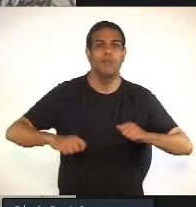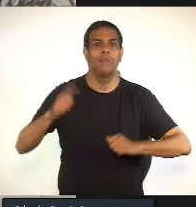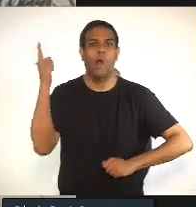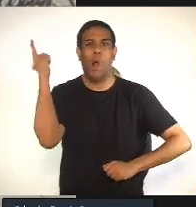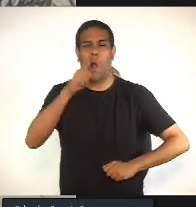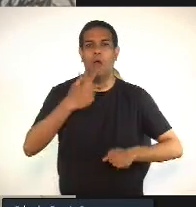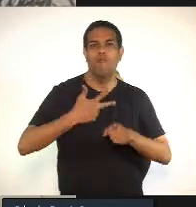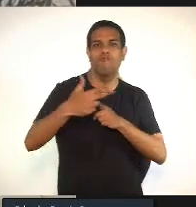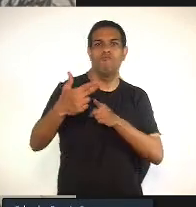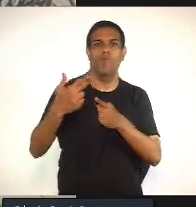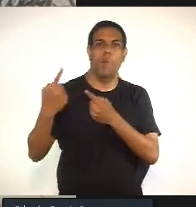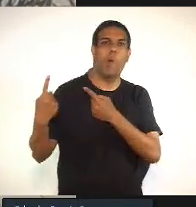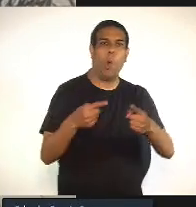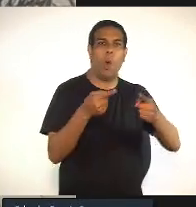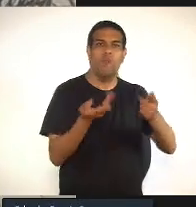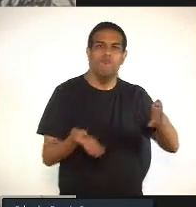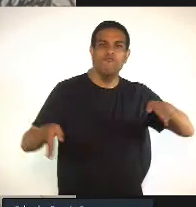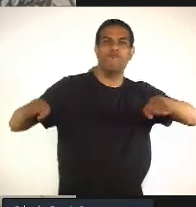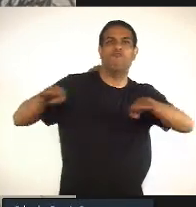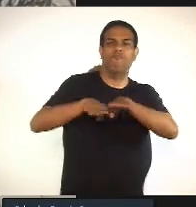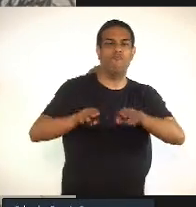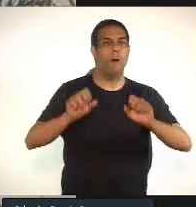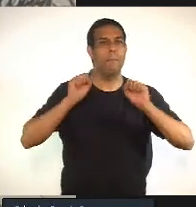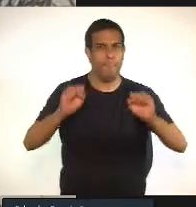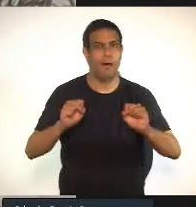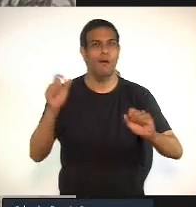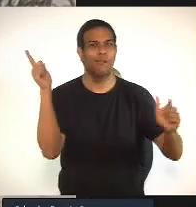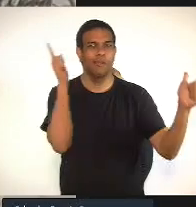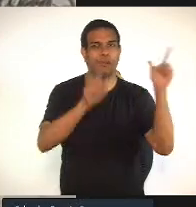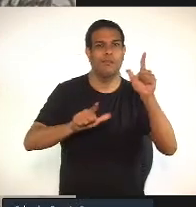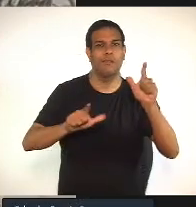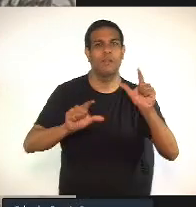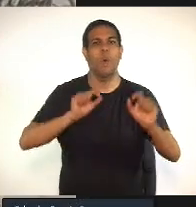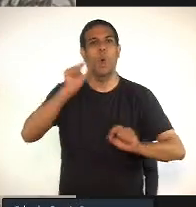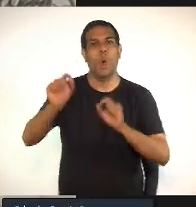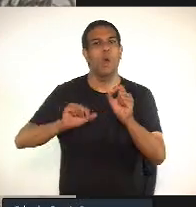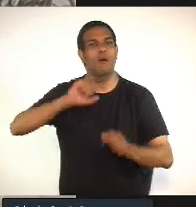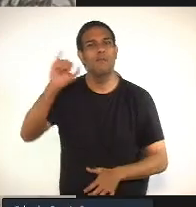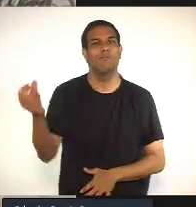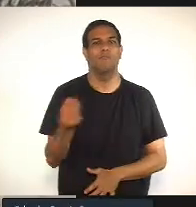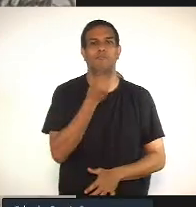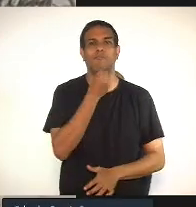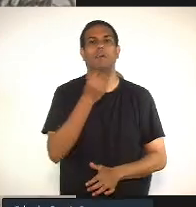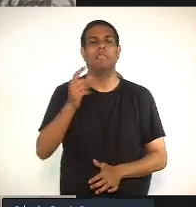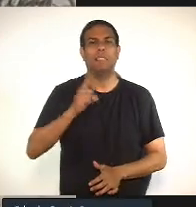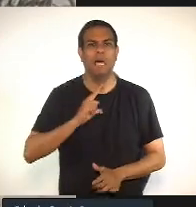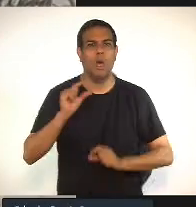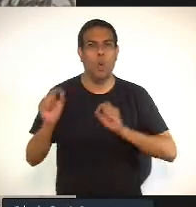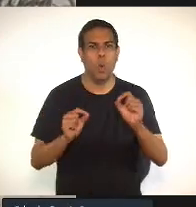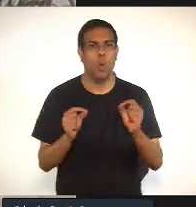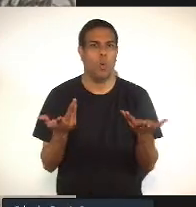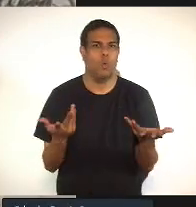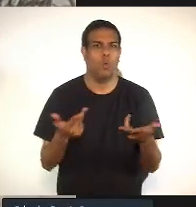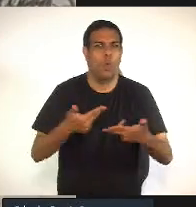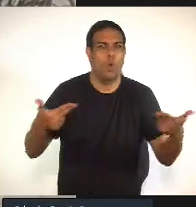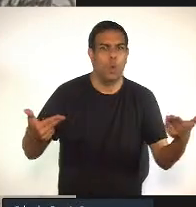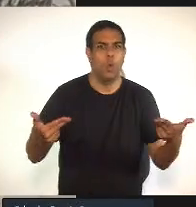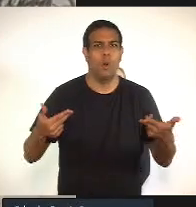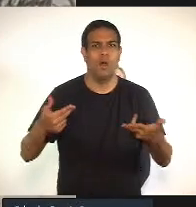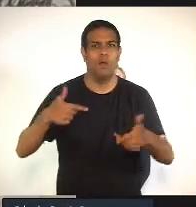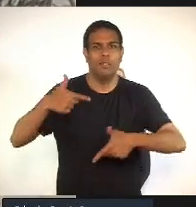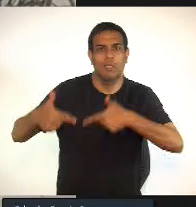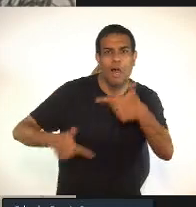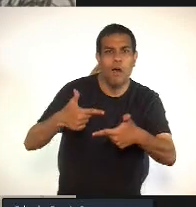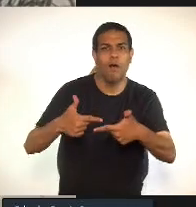as desigualdades, que possa ter igualdade de oportunidades, seja com relação ao